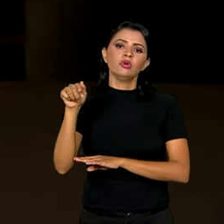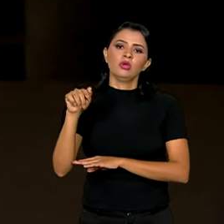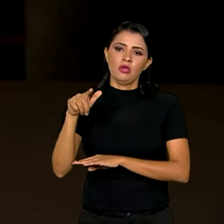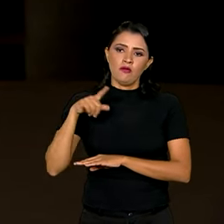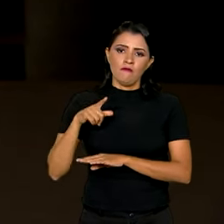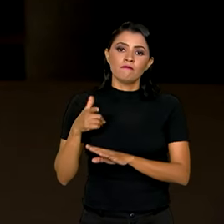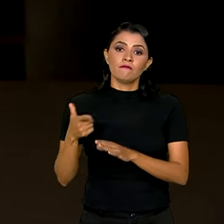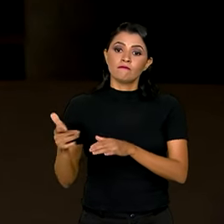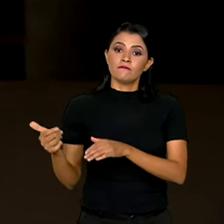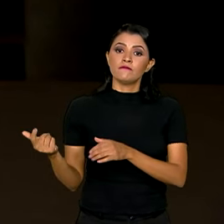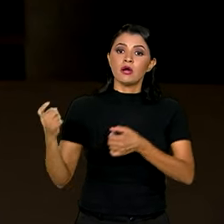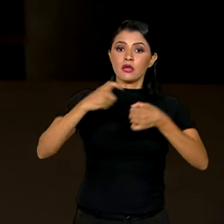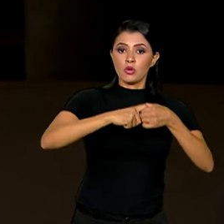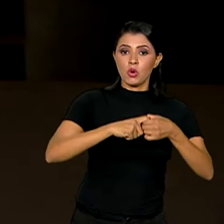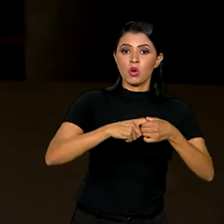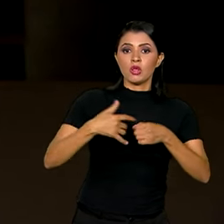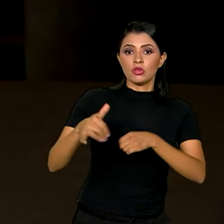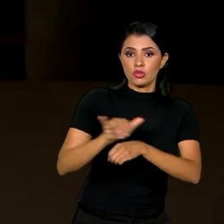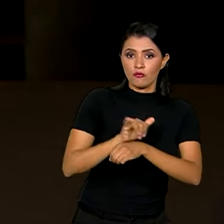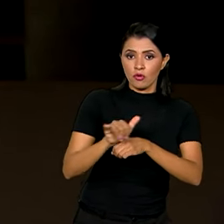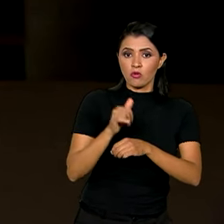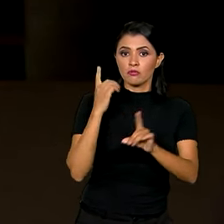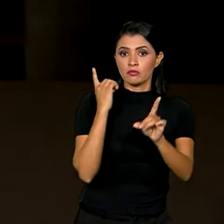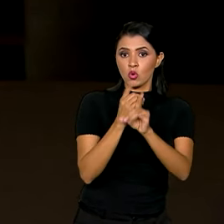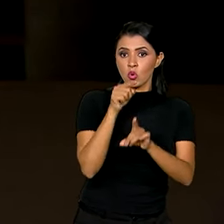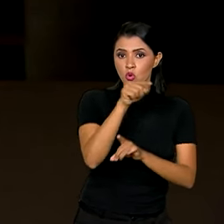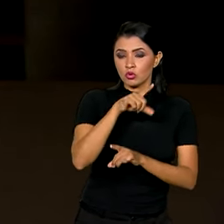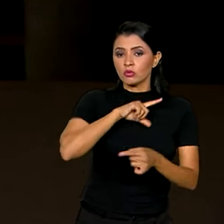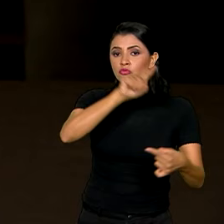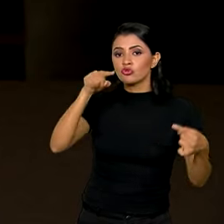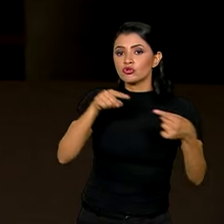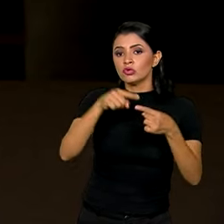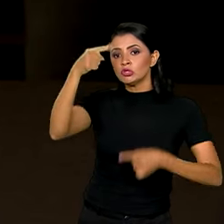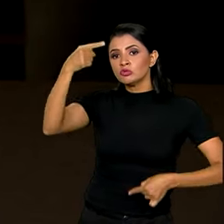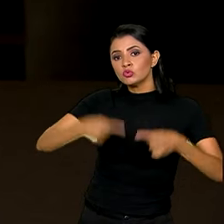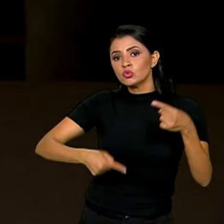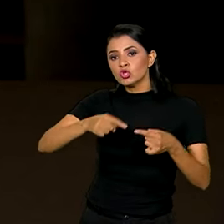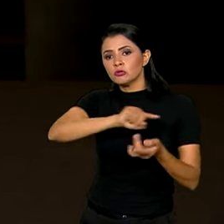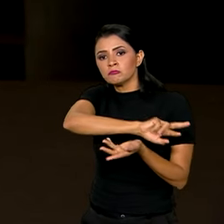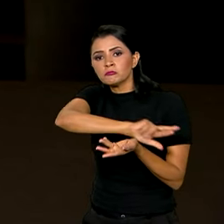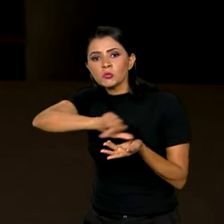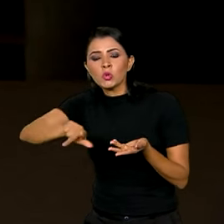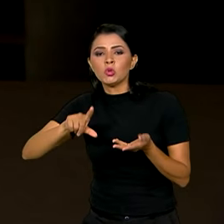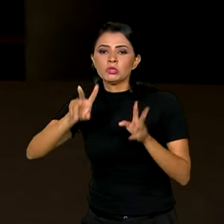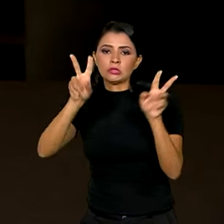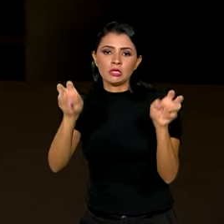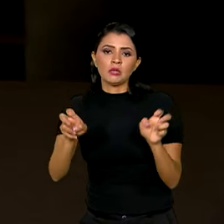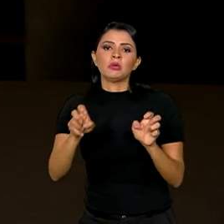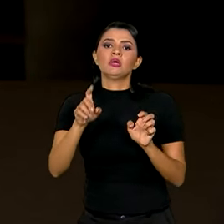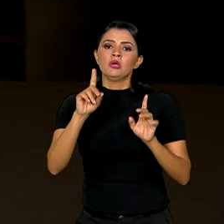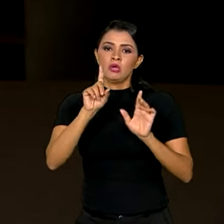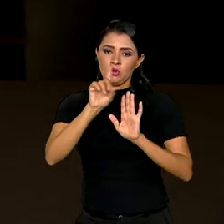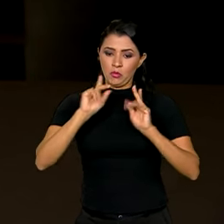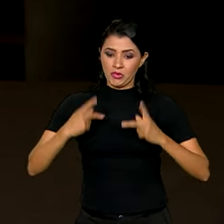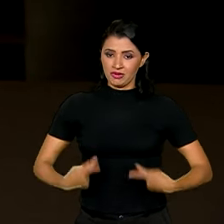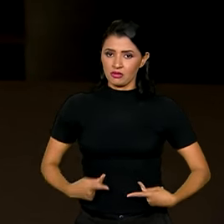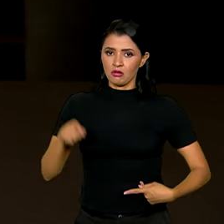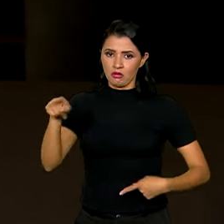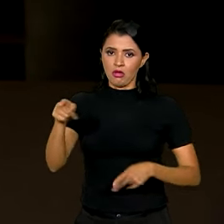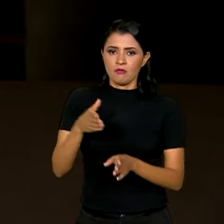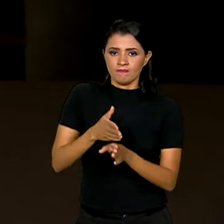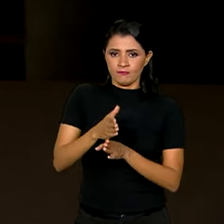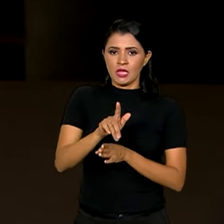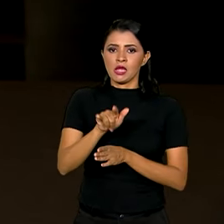vai para Nova York participar desse encontro, que tem o objetivo de discutir questões humanitárias na faixa de Gaza. O conflito